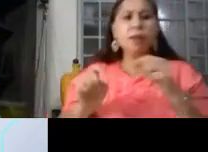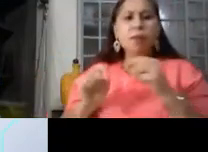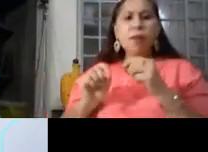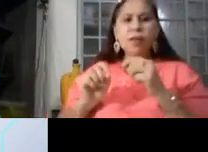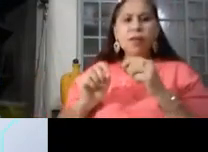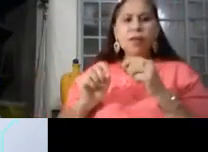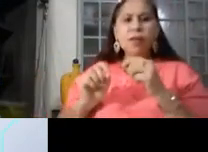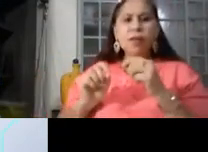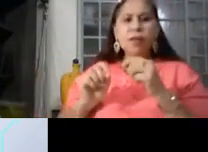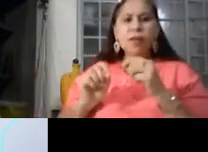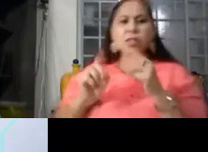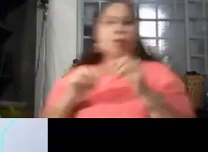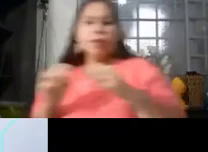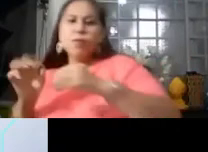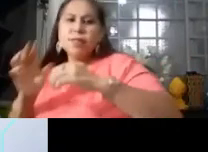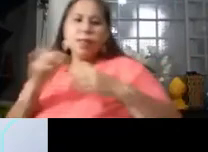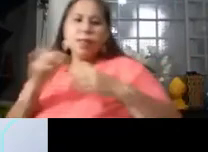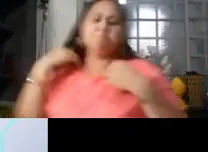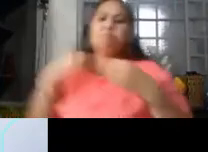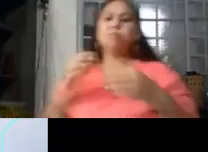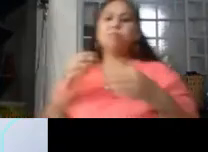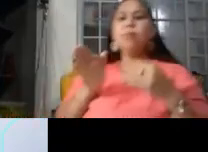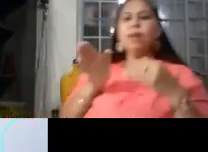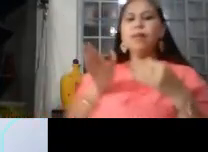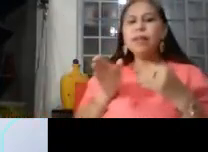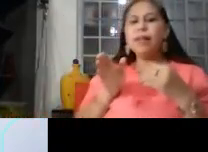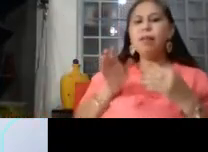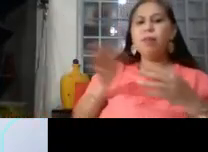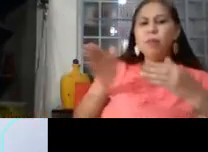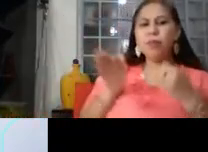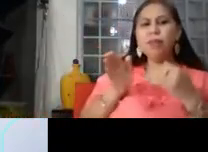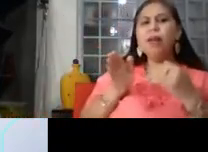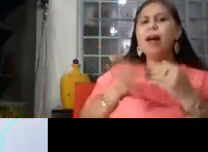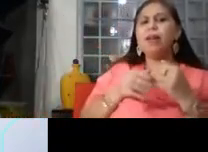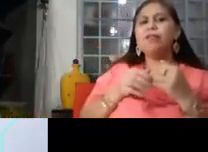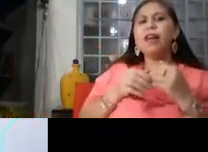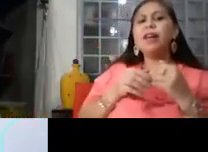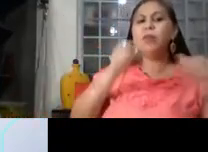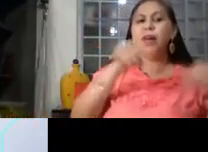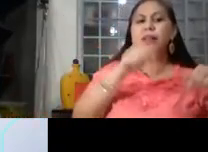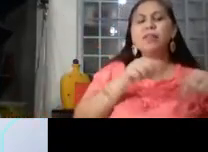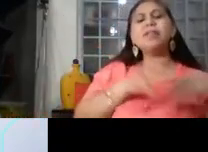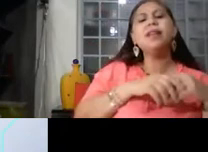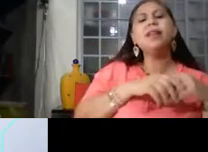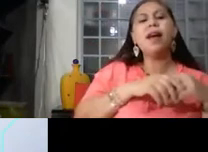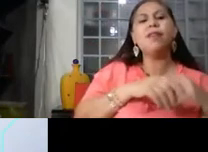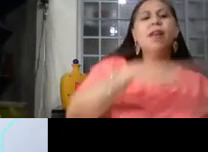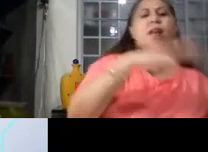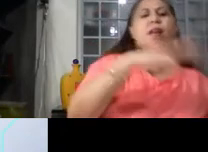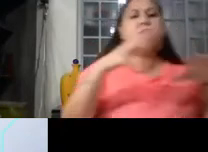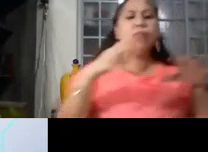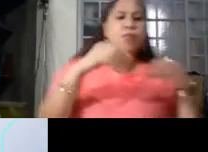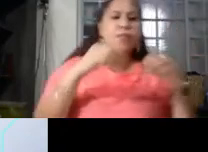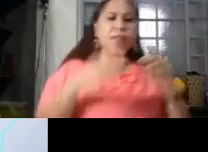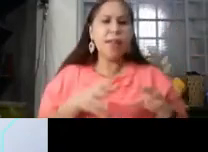né? Então, olha, gente, quando eu for ser Daniel, eu mudo de lugar, eu fico aqui no canto que eu disse que ele estava. Quando